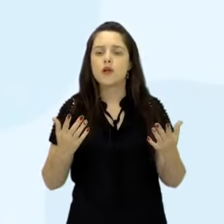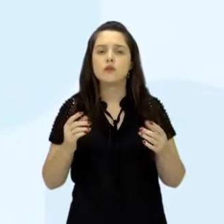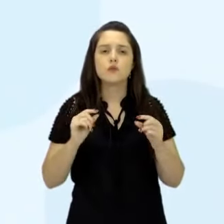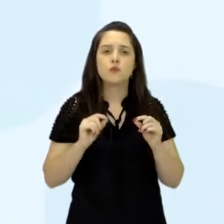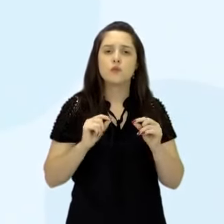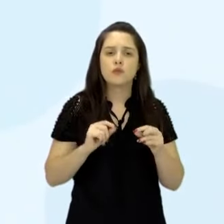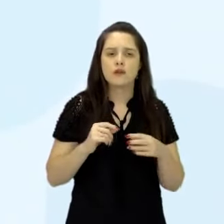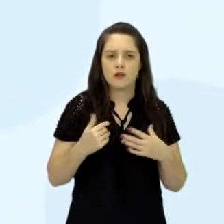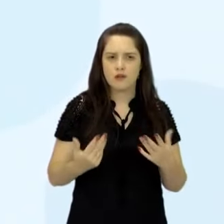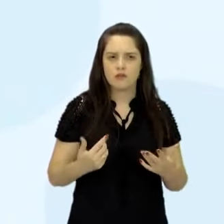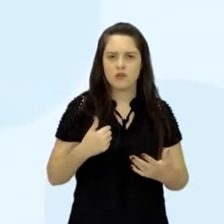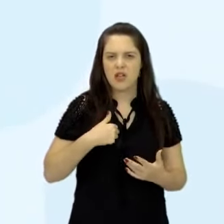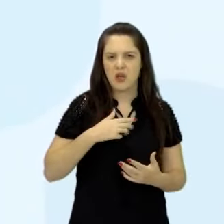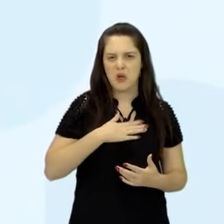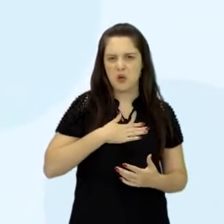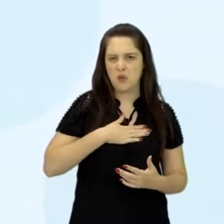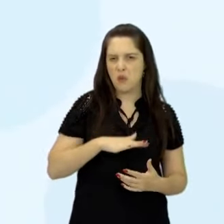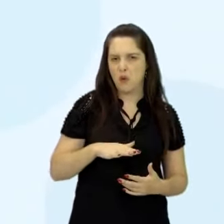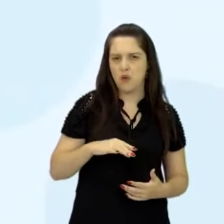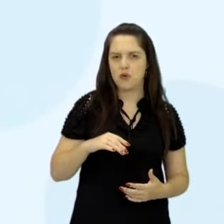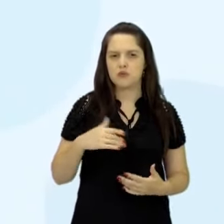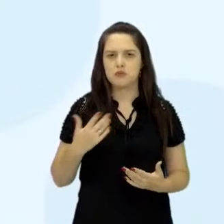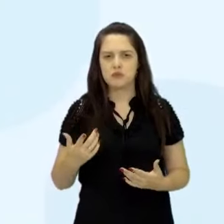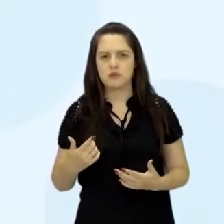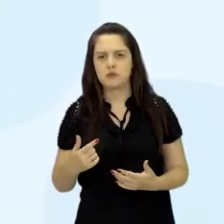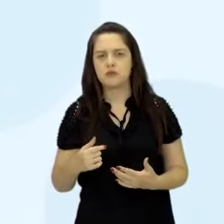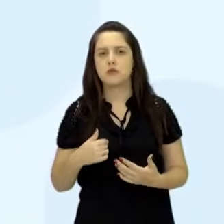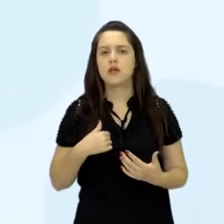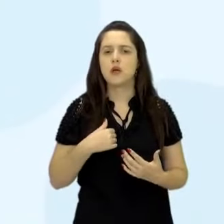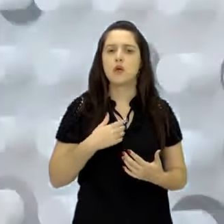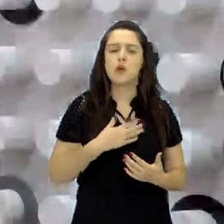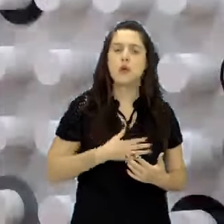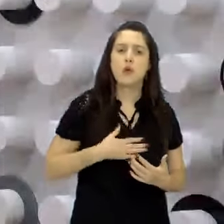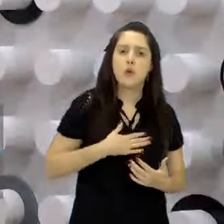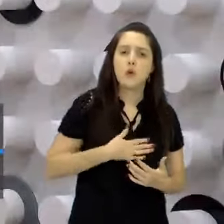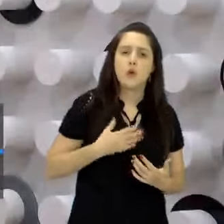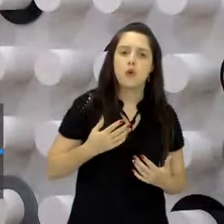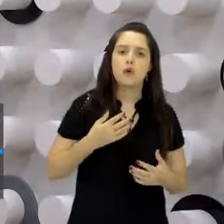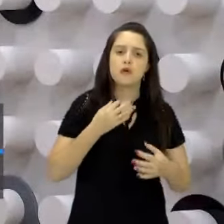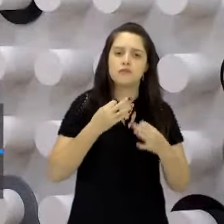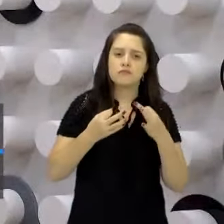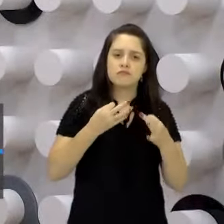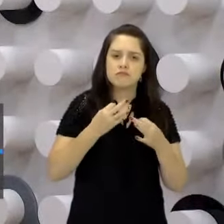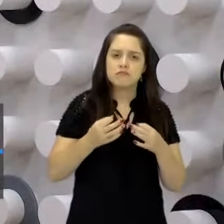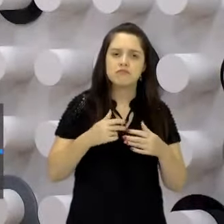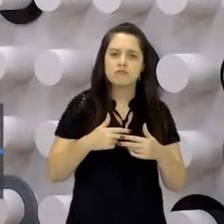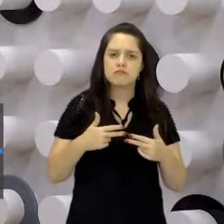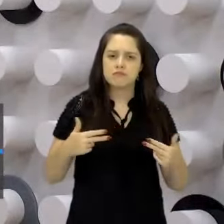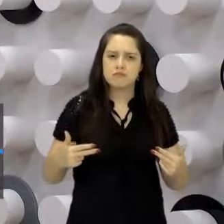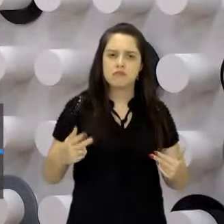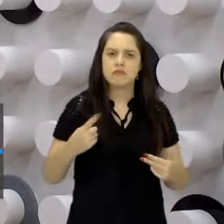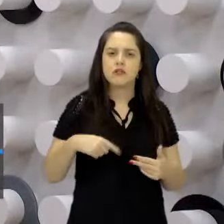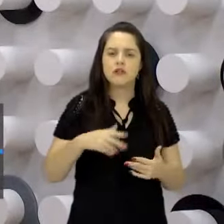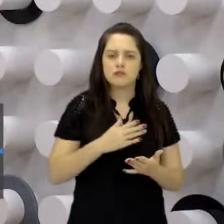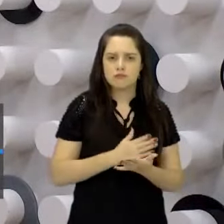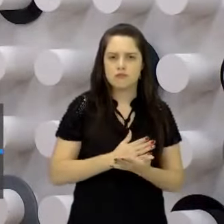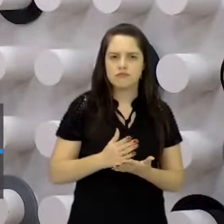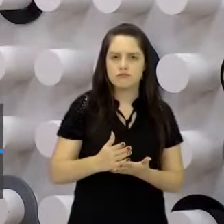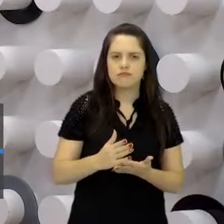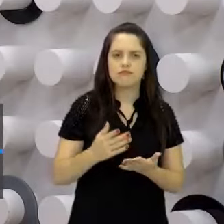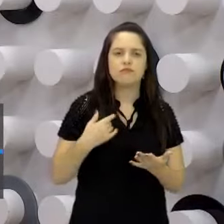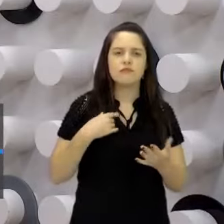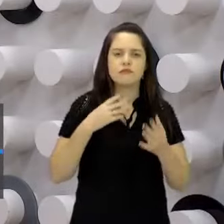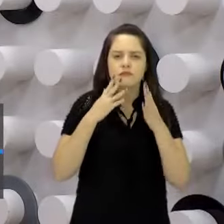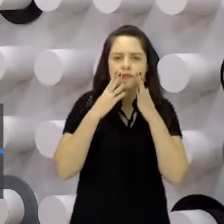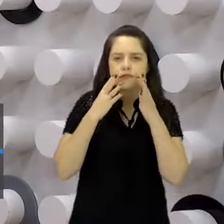gente? E eu não gosto de? Então, com essas perguntas, esse questionamento da situação de aprendizagem 1, a gente começa a ter uma